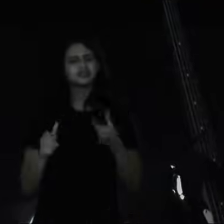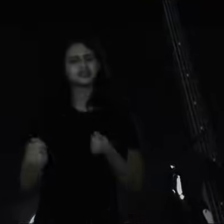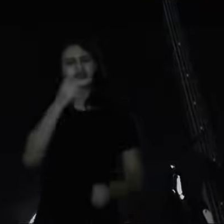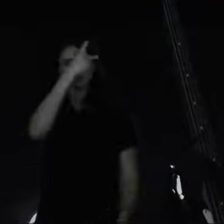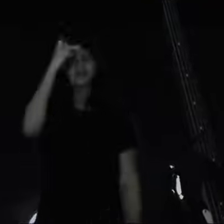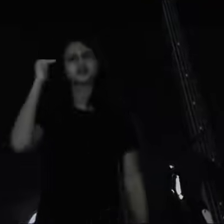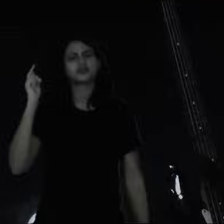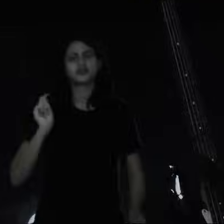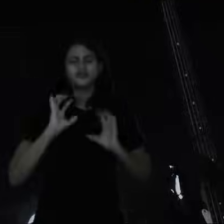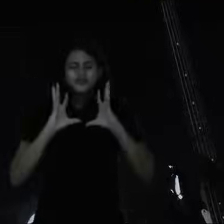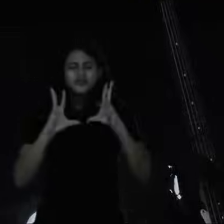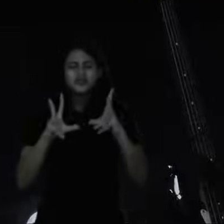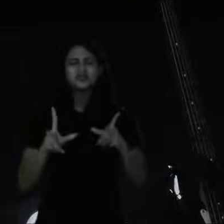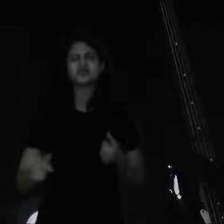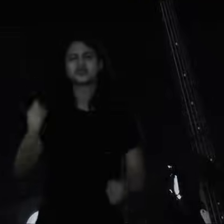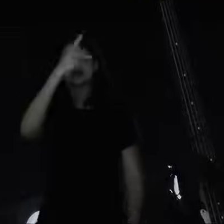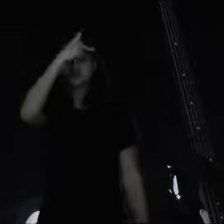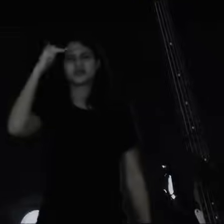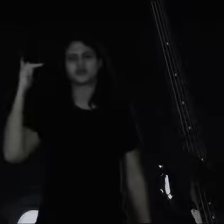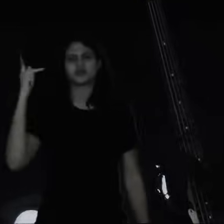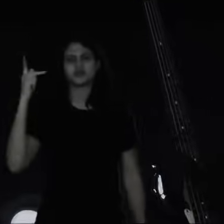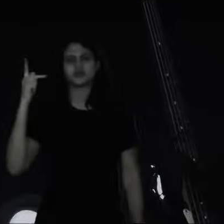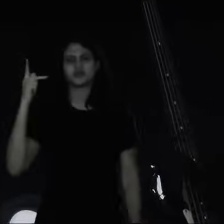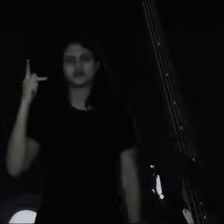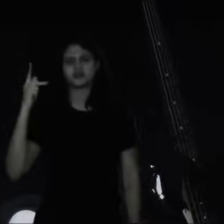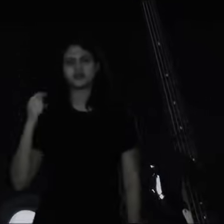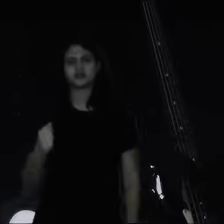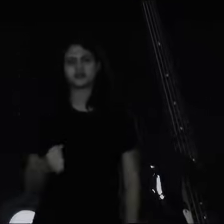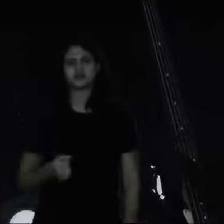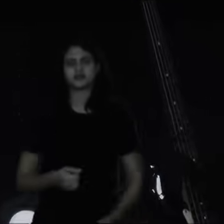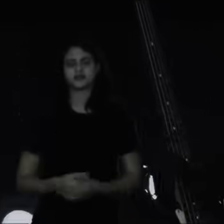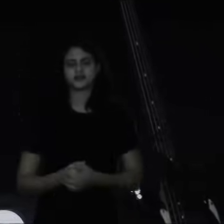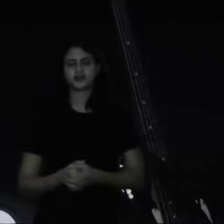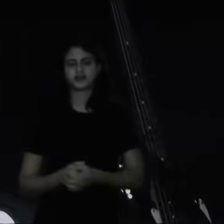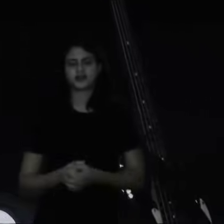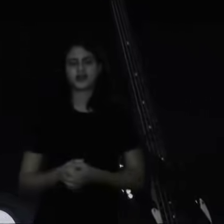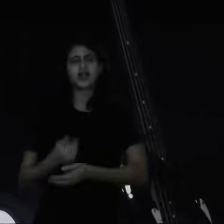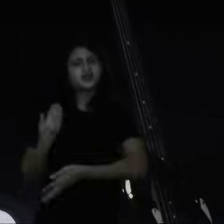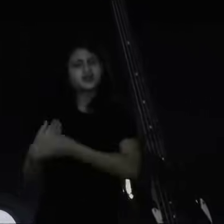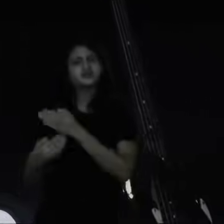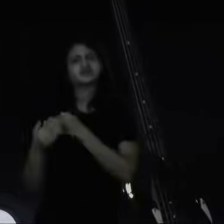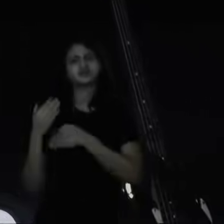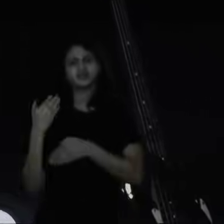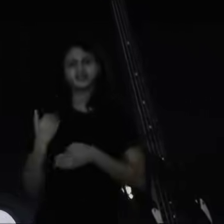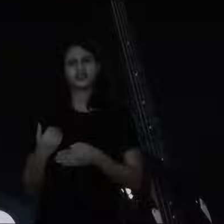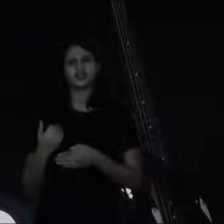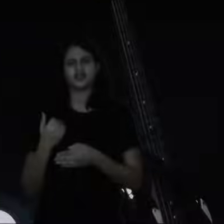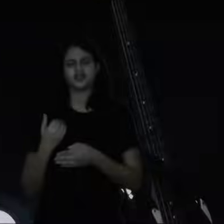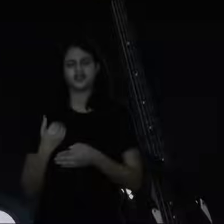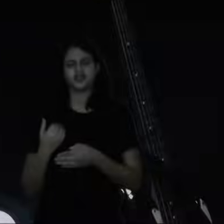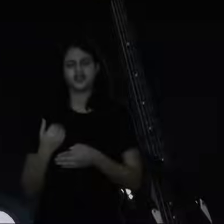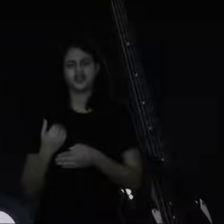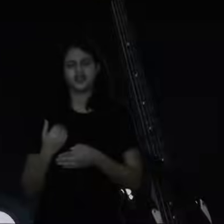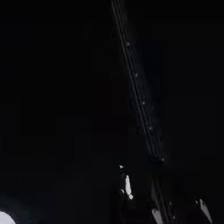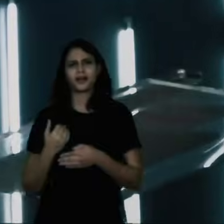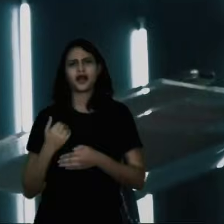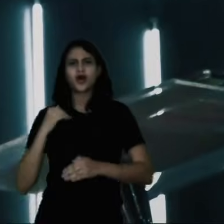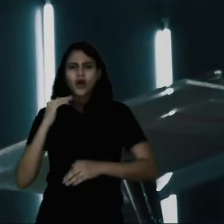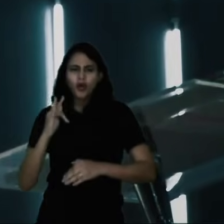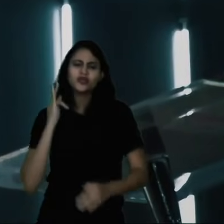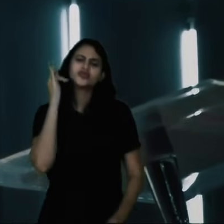quando eu digo todo mundo, é todo mundo, um dia infelizmente passou ou vai